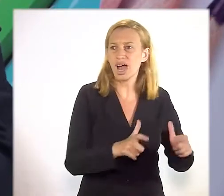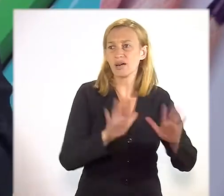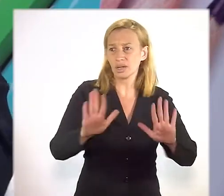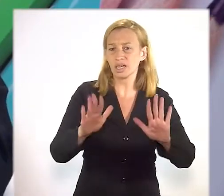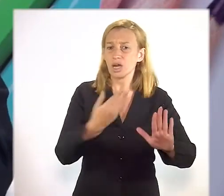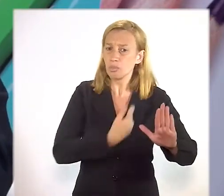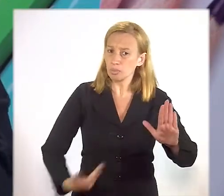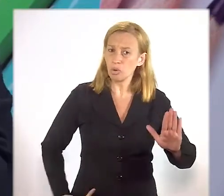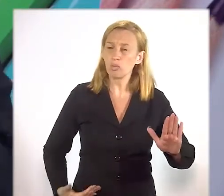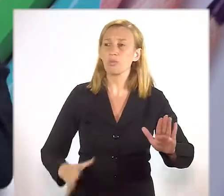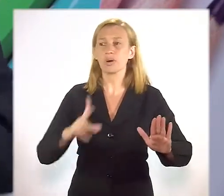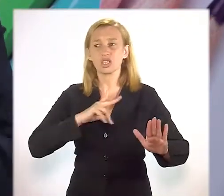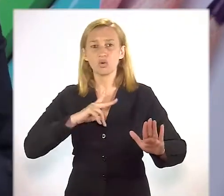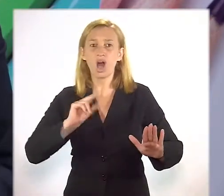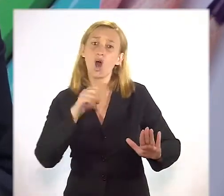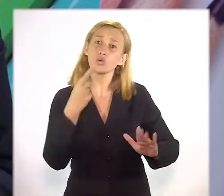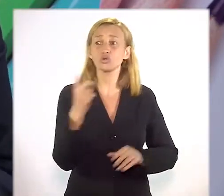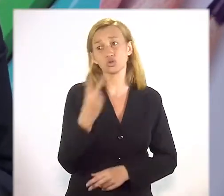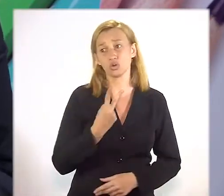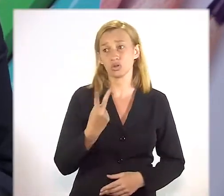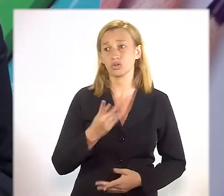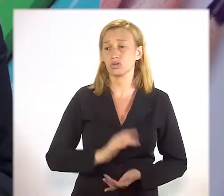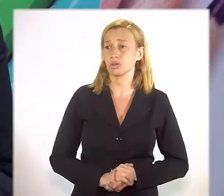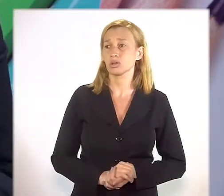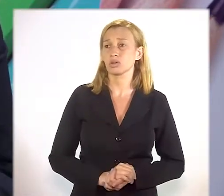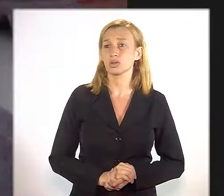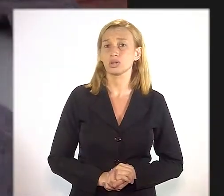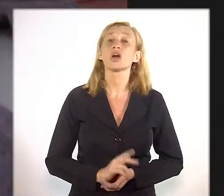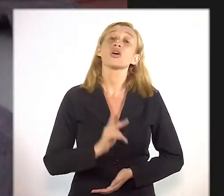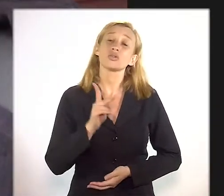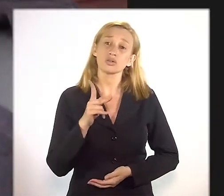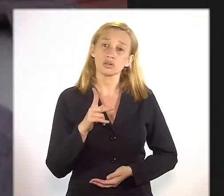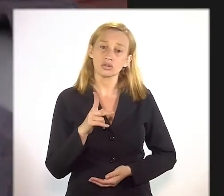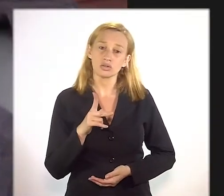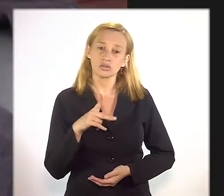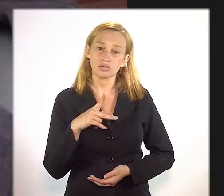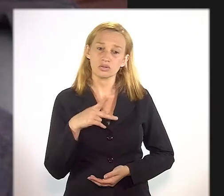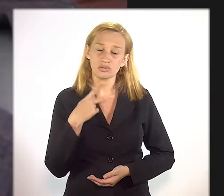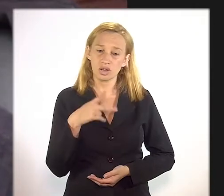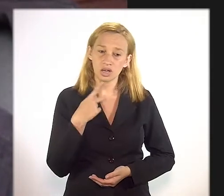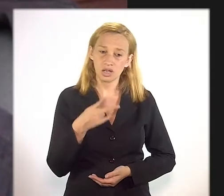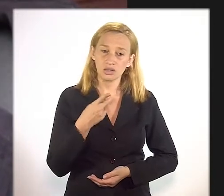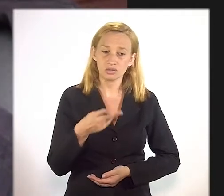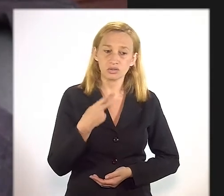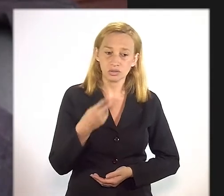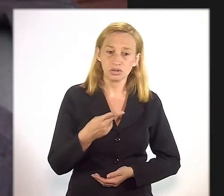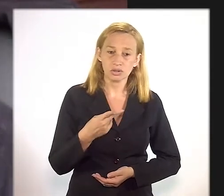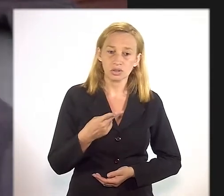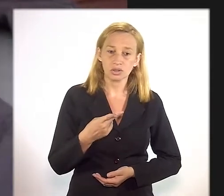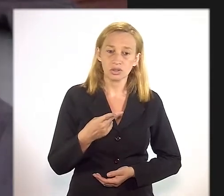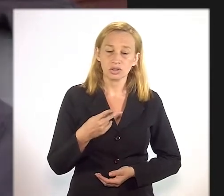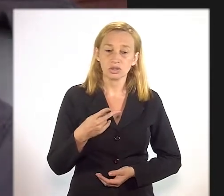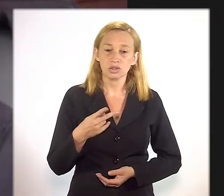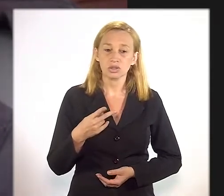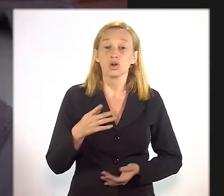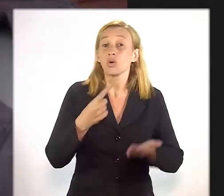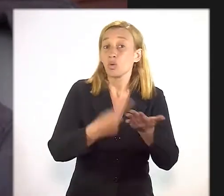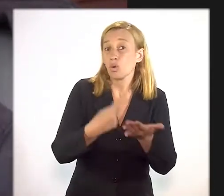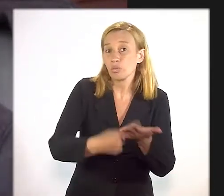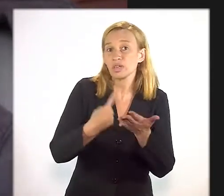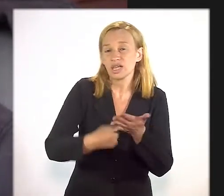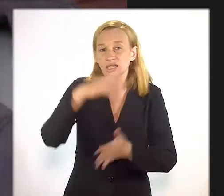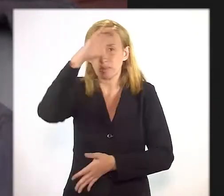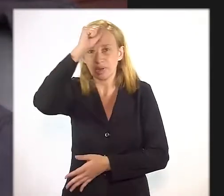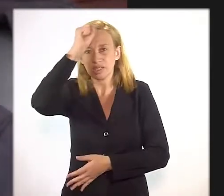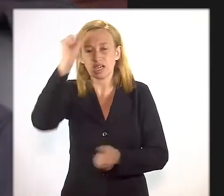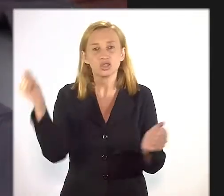público ou do ensino particular ou dos dois? Estou a falar de comunidades de aprendizagem. Comunidades de